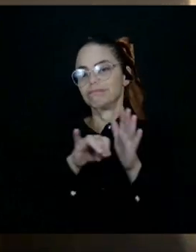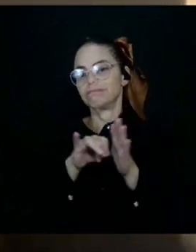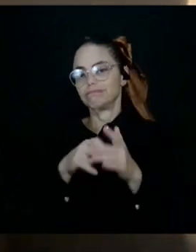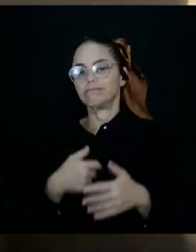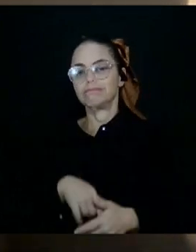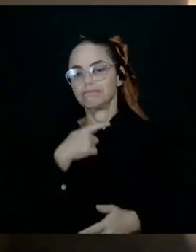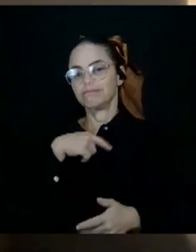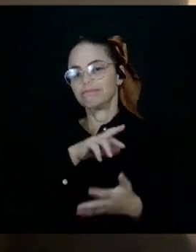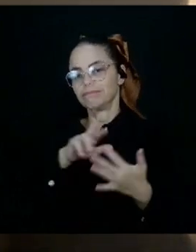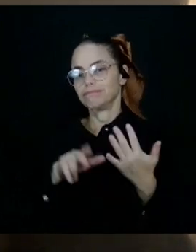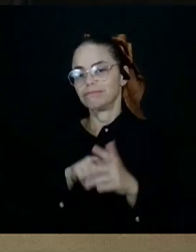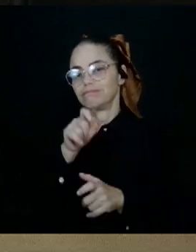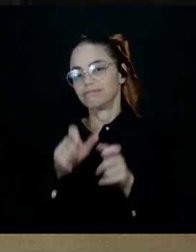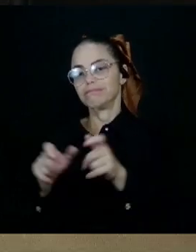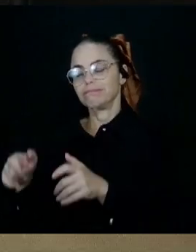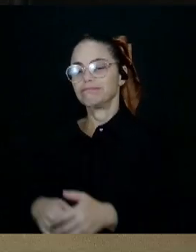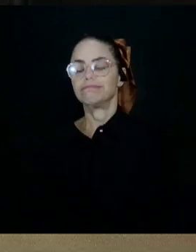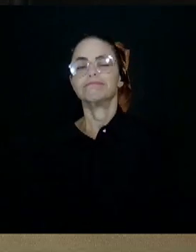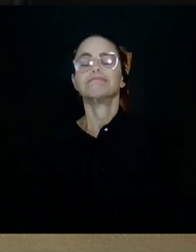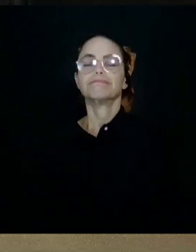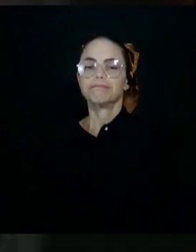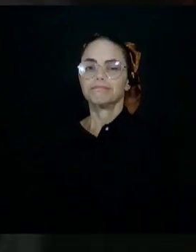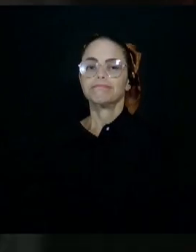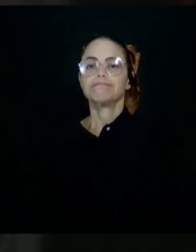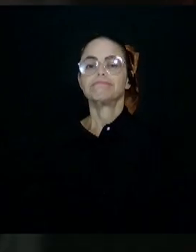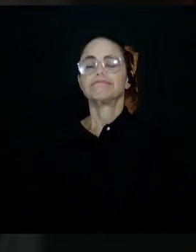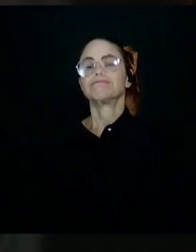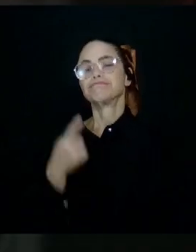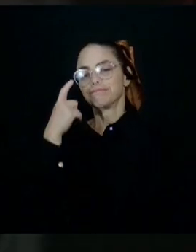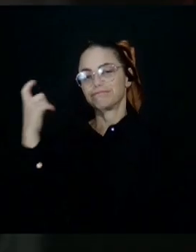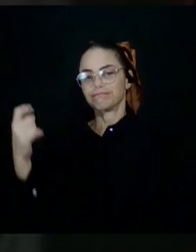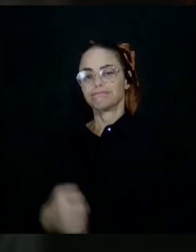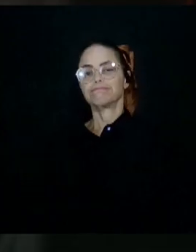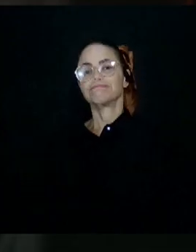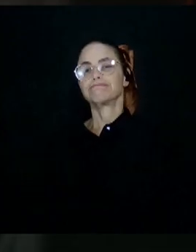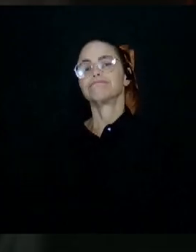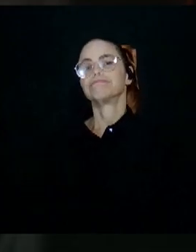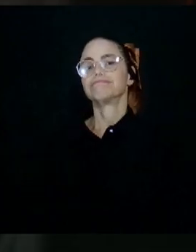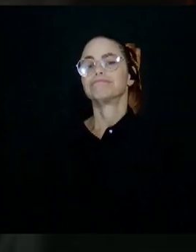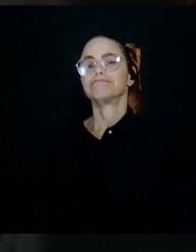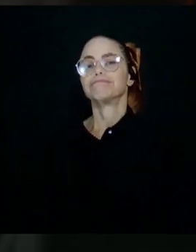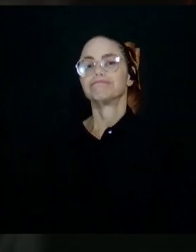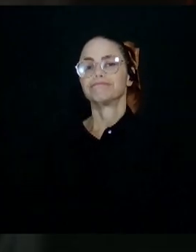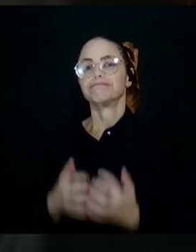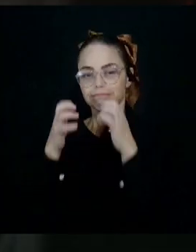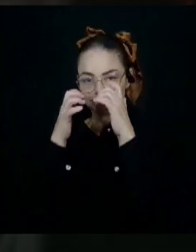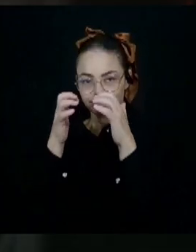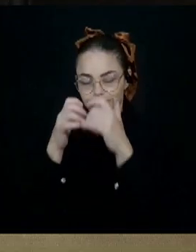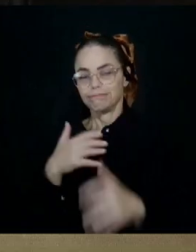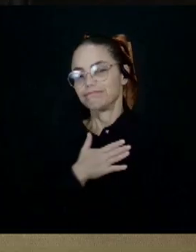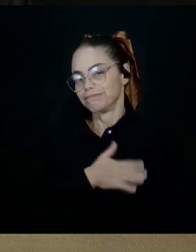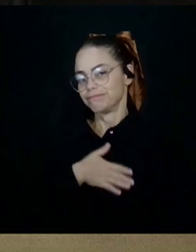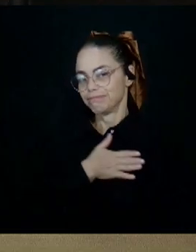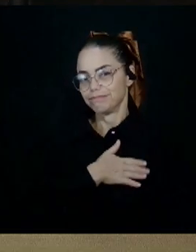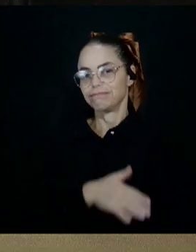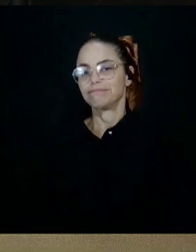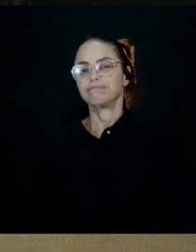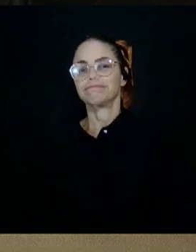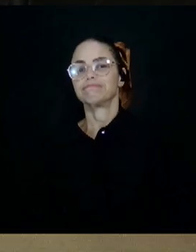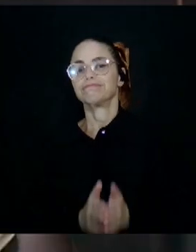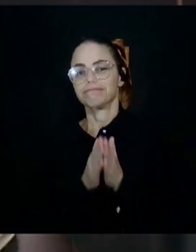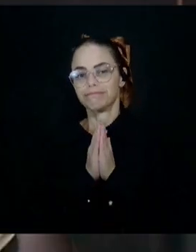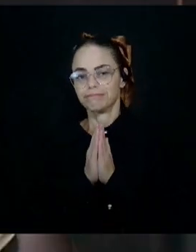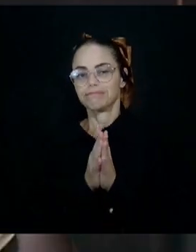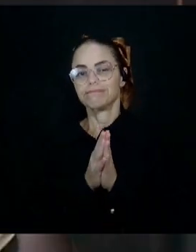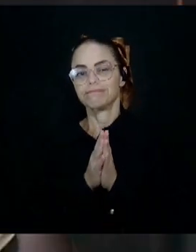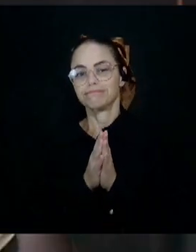eu disse. É interessante, né, essa linha de raciocínio. Vocês gostariam de comentar? Por favor, vai lá, Sim, sim. Adele. O que o